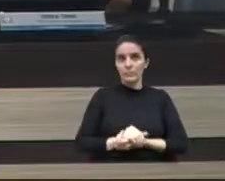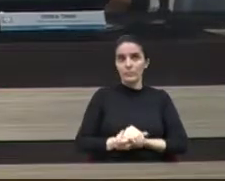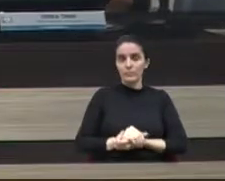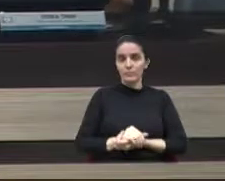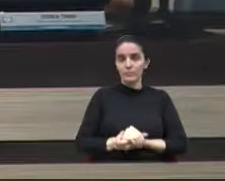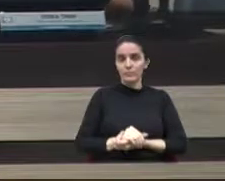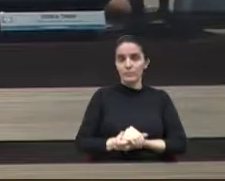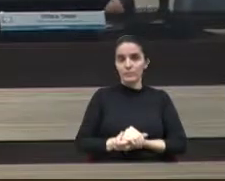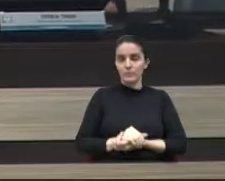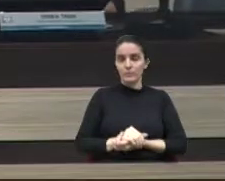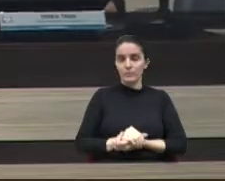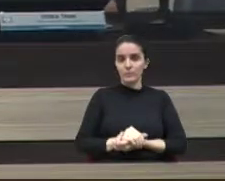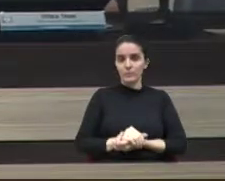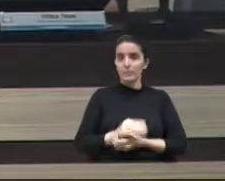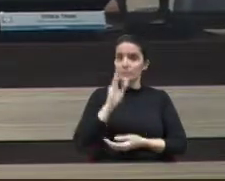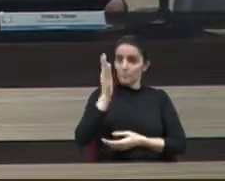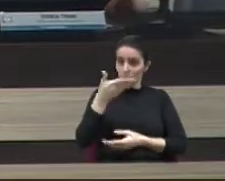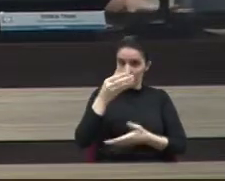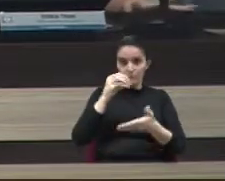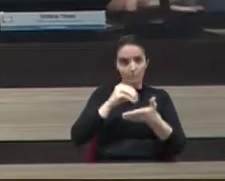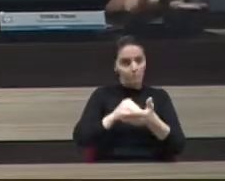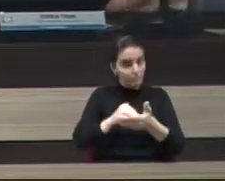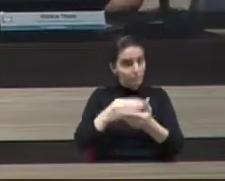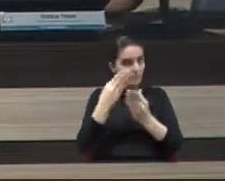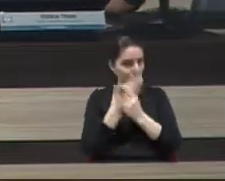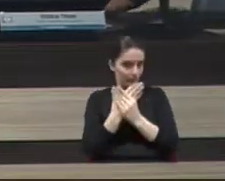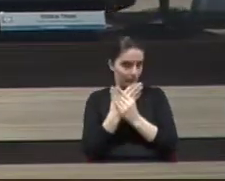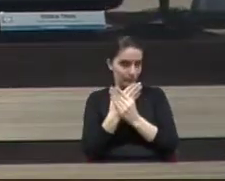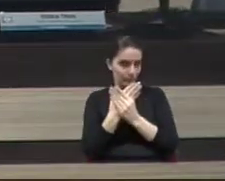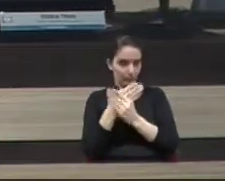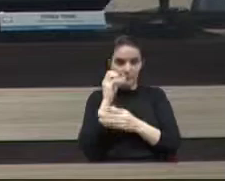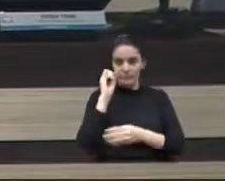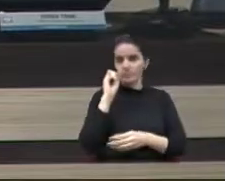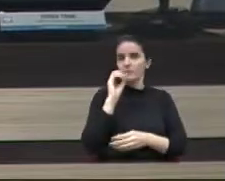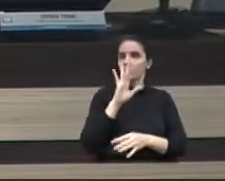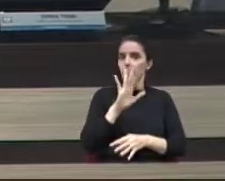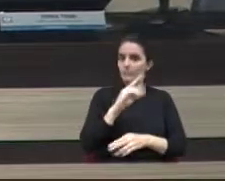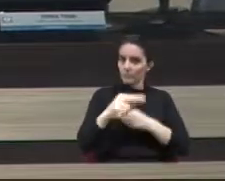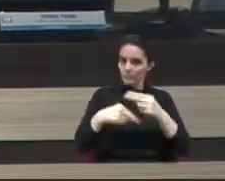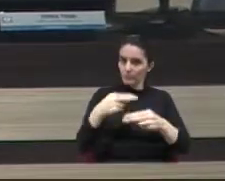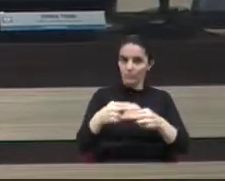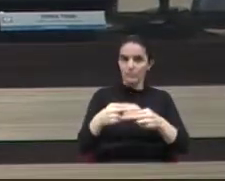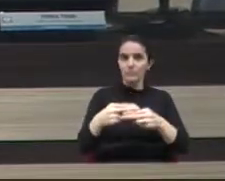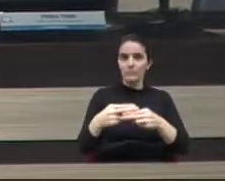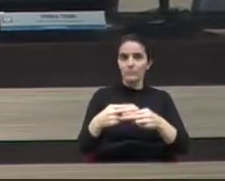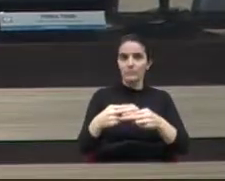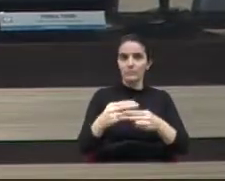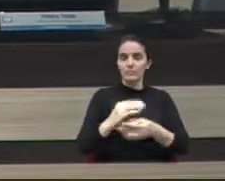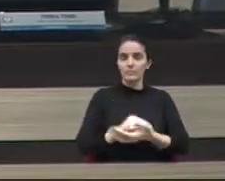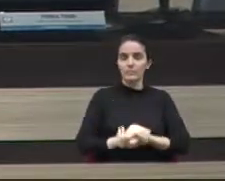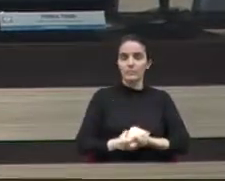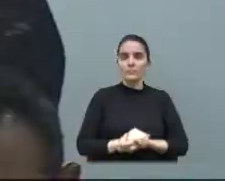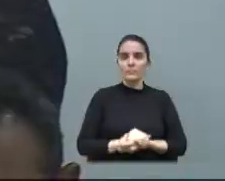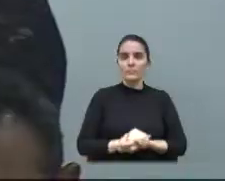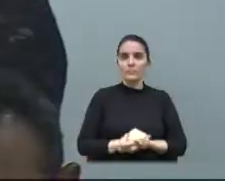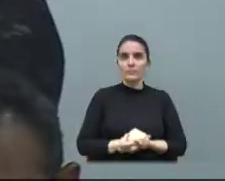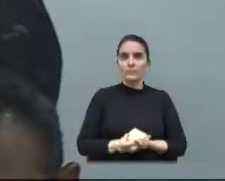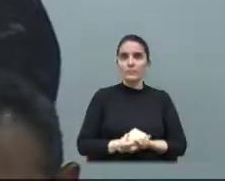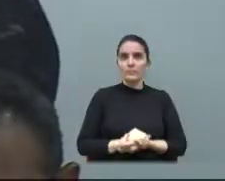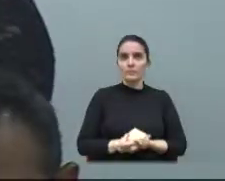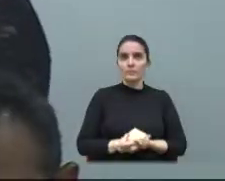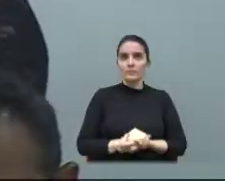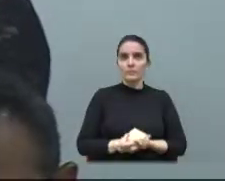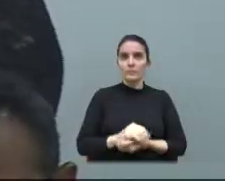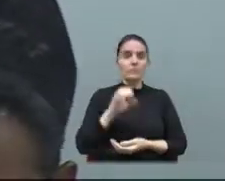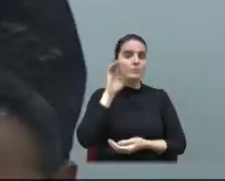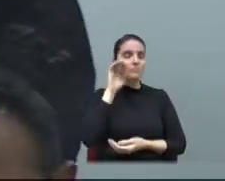estavam protocoladas. Ok. Eu só peço desculpas, né, porque já ocorreu isso aqui na sessão e eu achei que